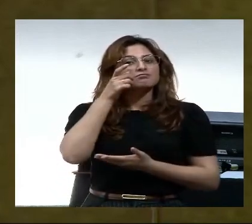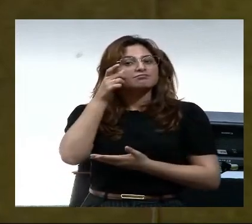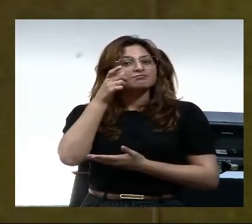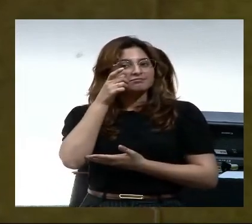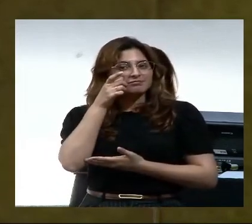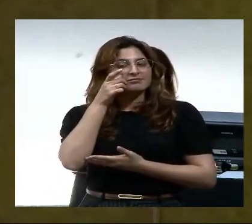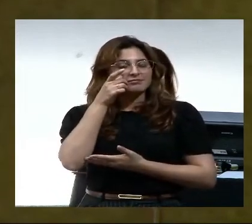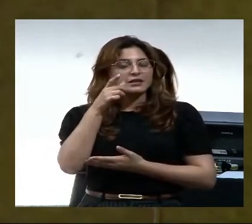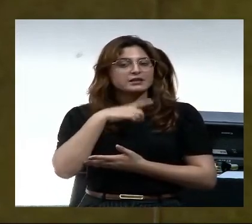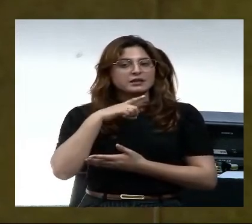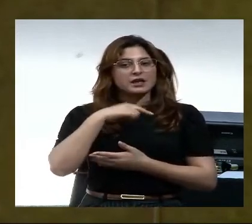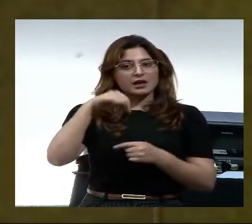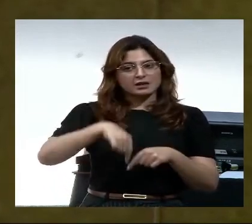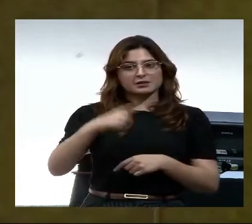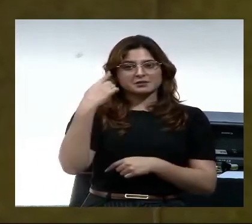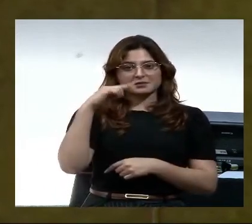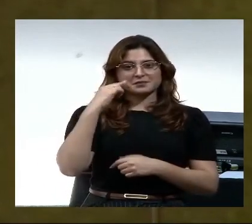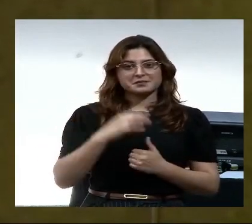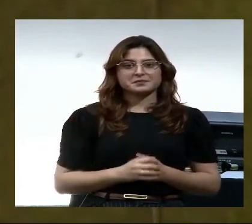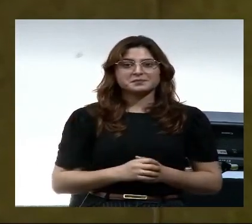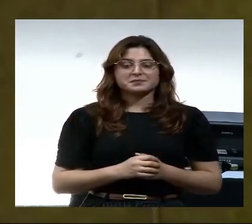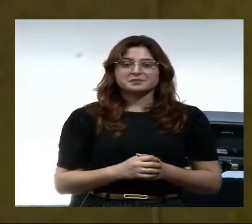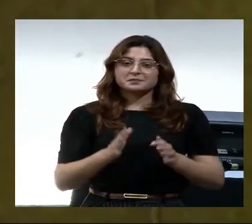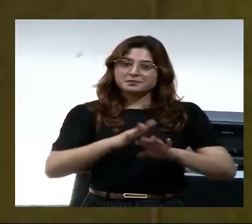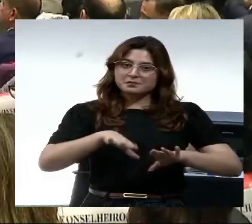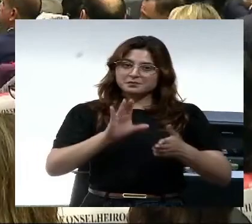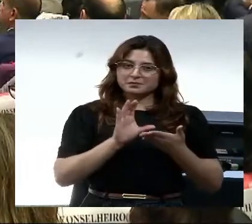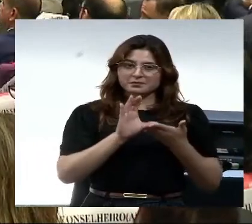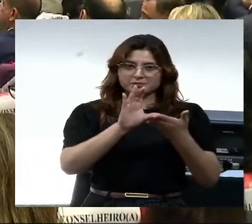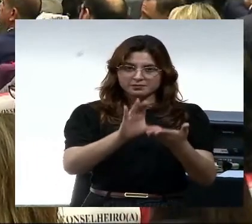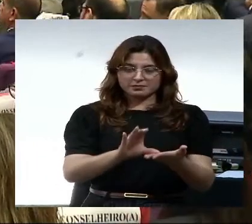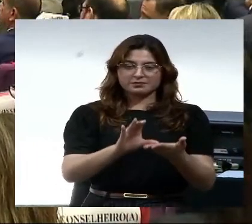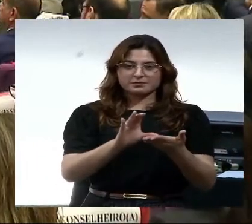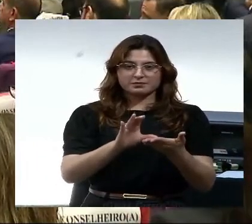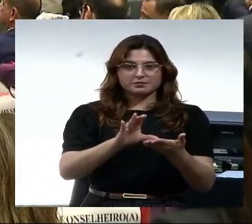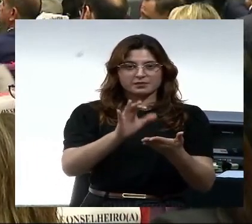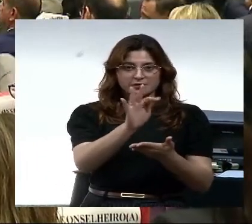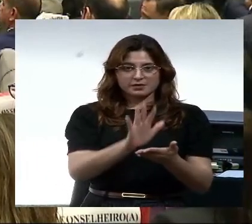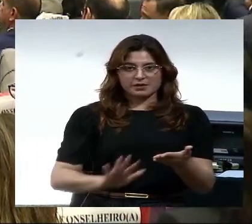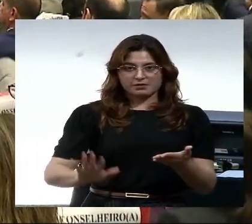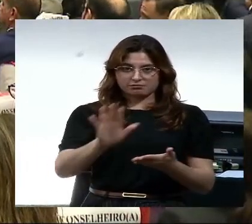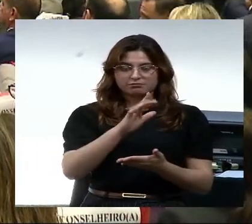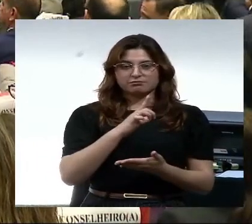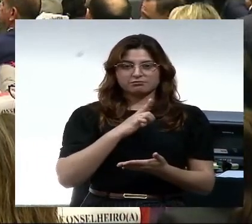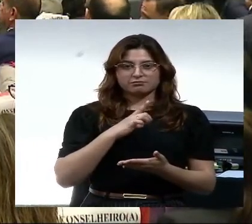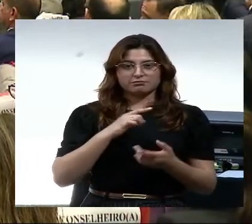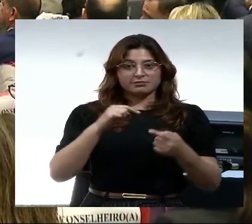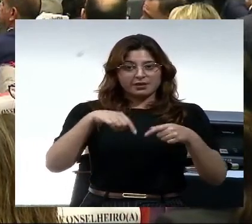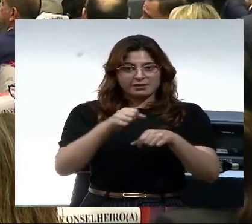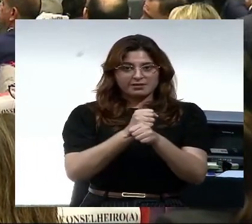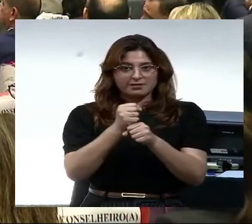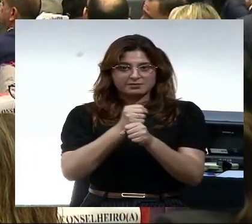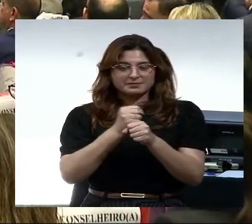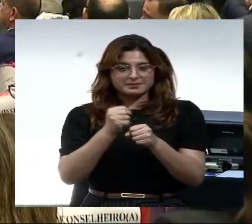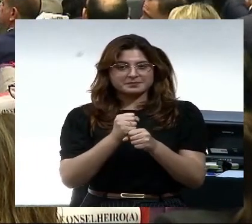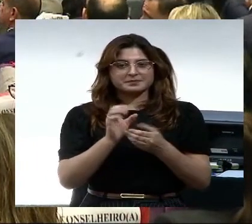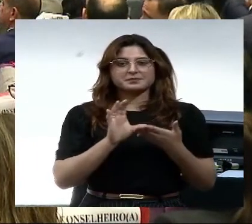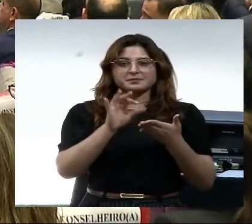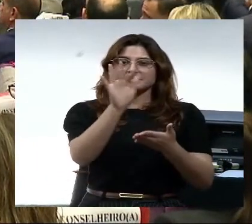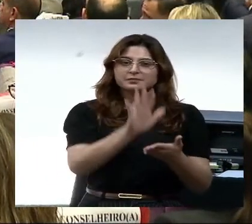classe. Senhores conselheiros e senhoras conselheiras federais, neste ano o Conselho Federal da